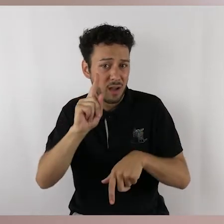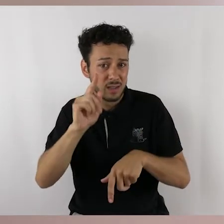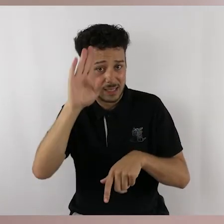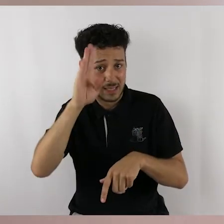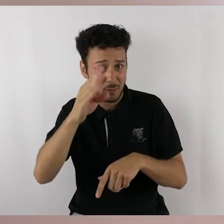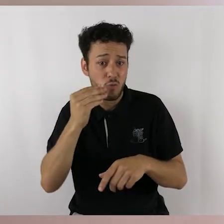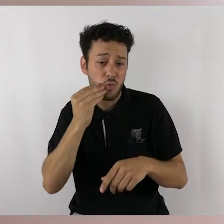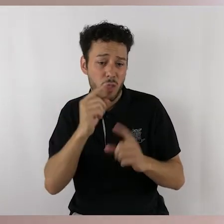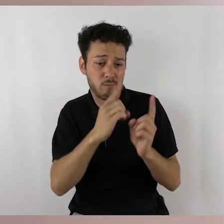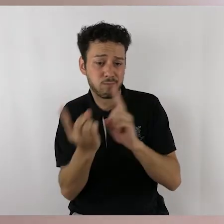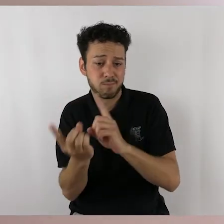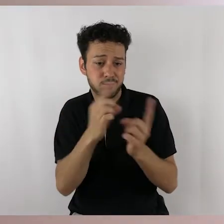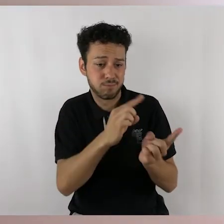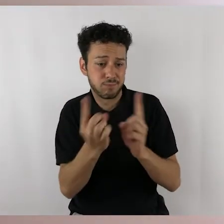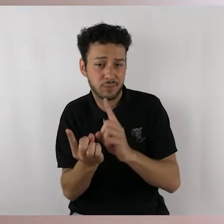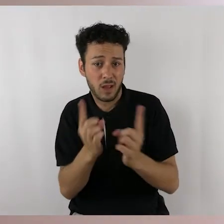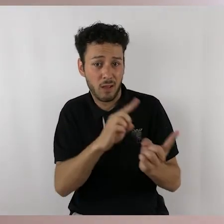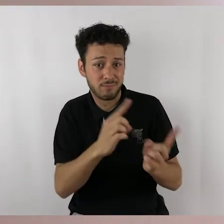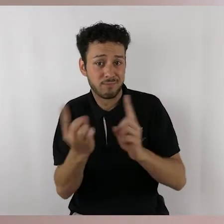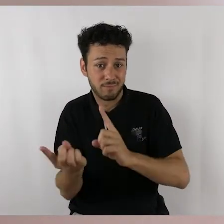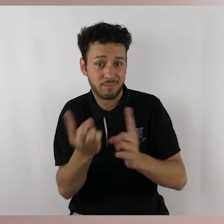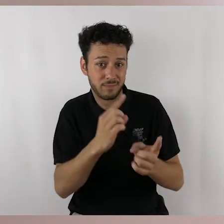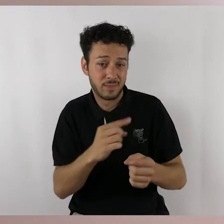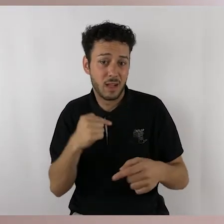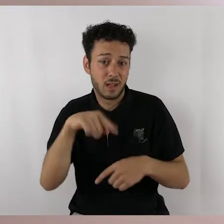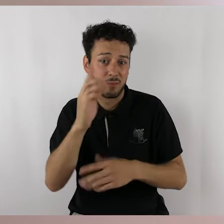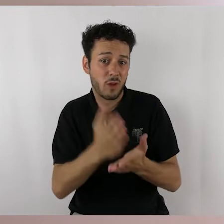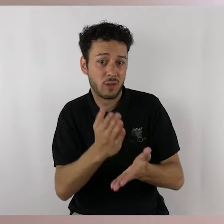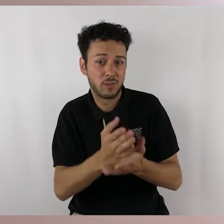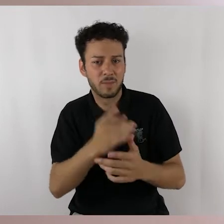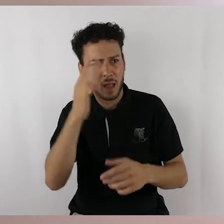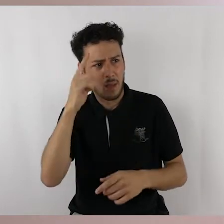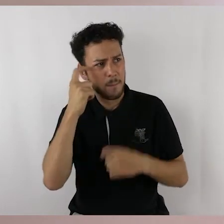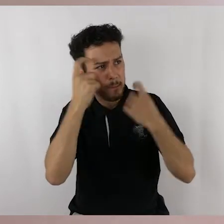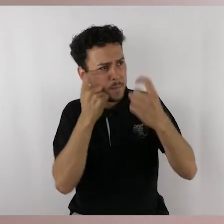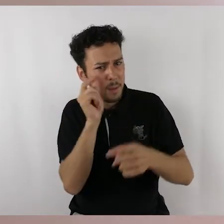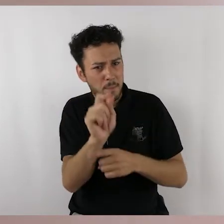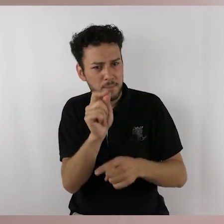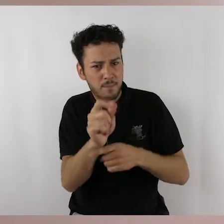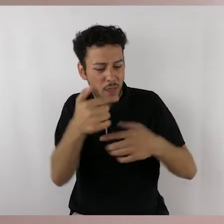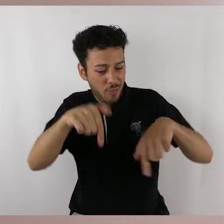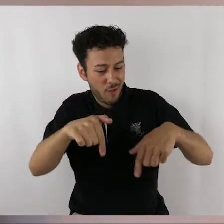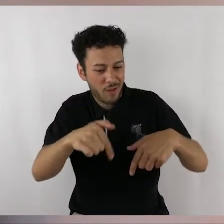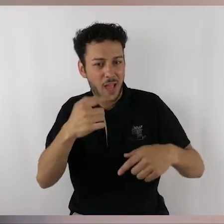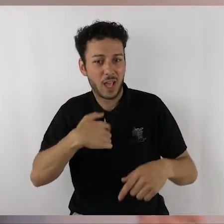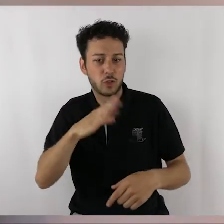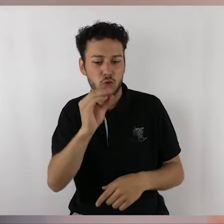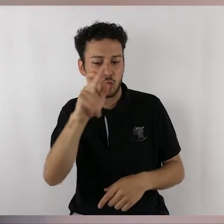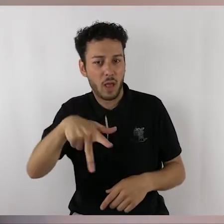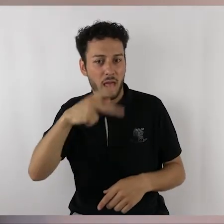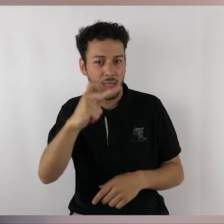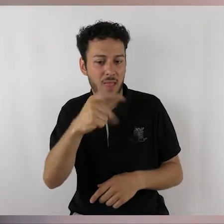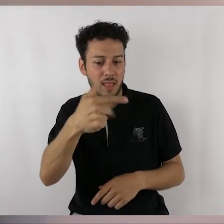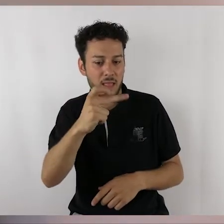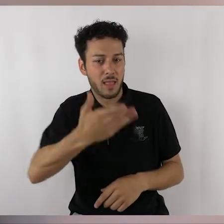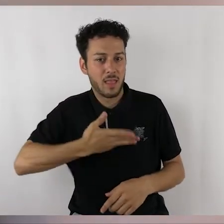material mas sim a forma como nos deslocamos até lá planeio novas formas de mobilidade vendo um minuto proativo sobre esse assunto eu